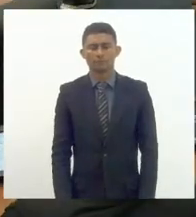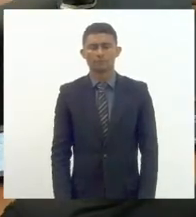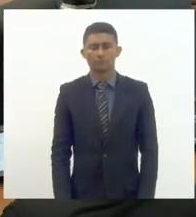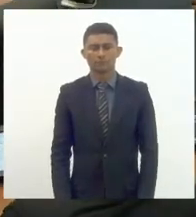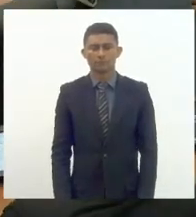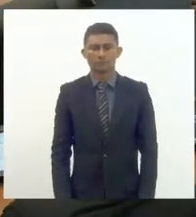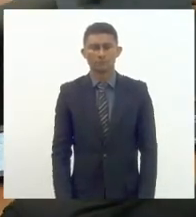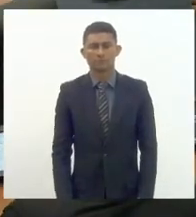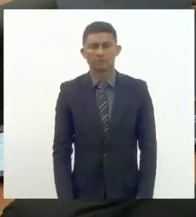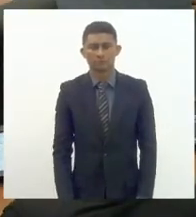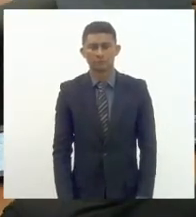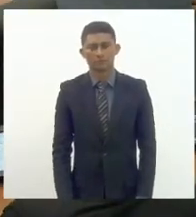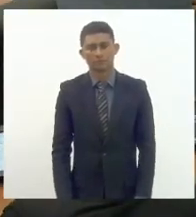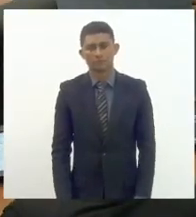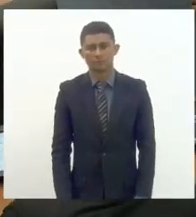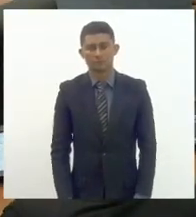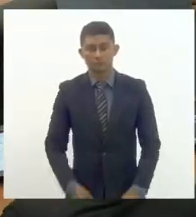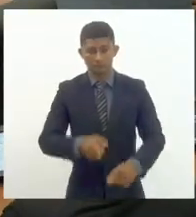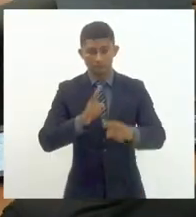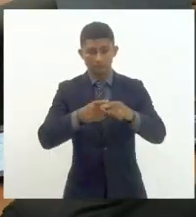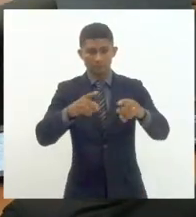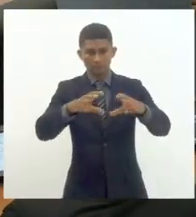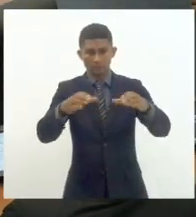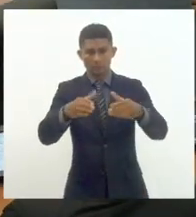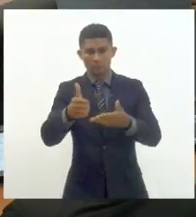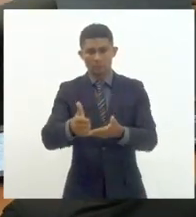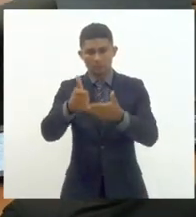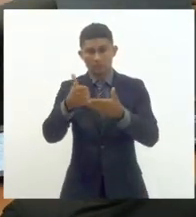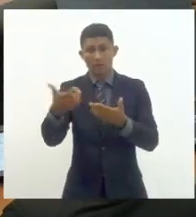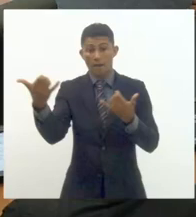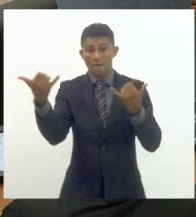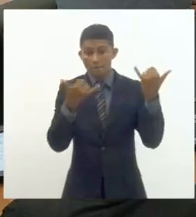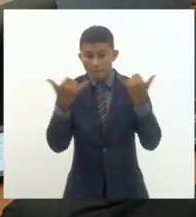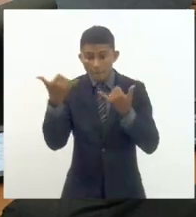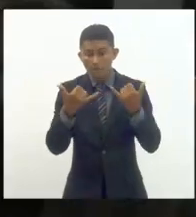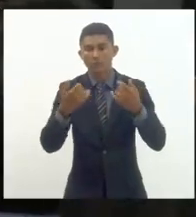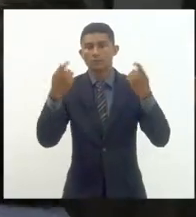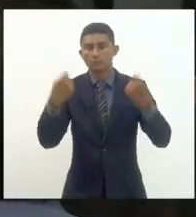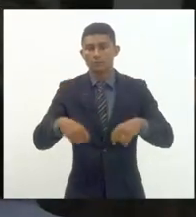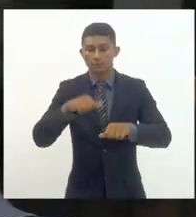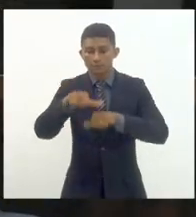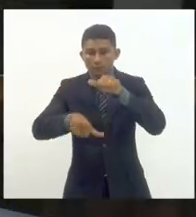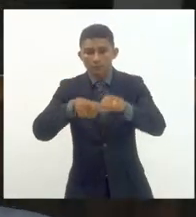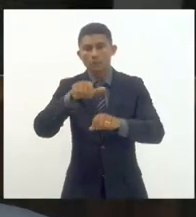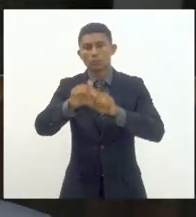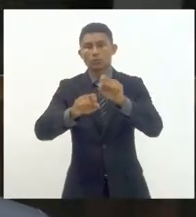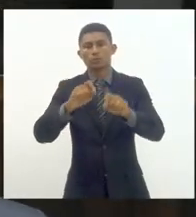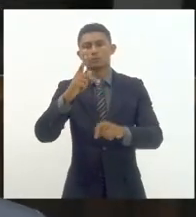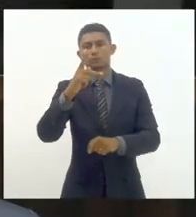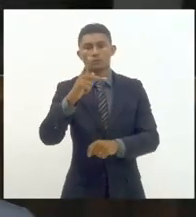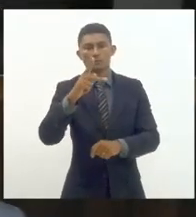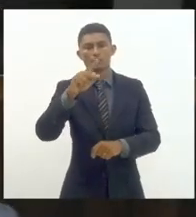É porque a assessoria já me disse aqui que tinha que ser corrigida lá naquela PEC. Pode